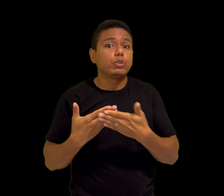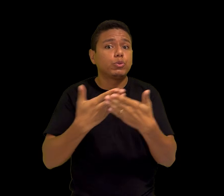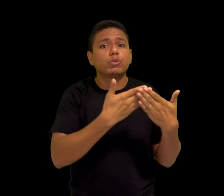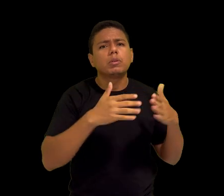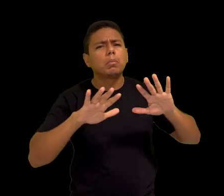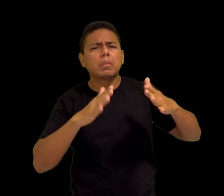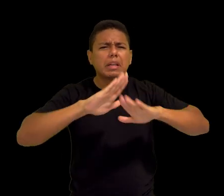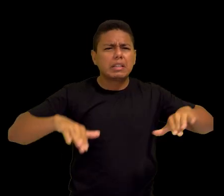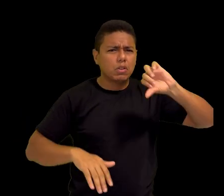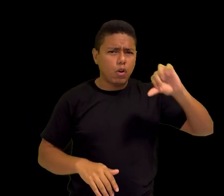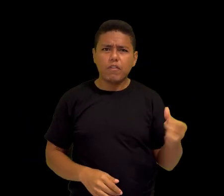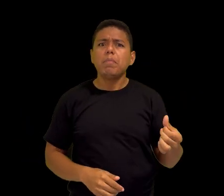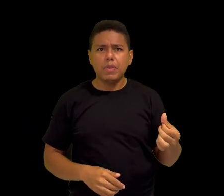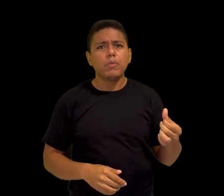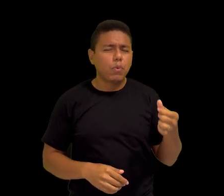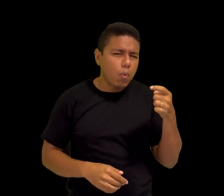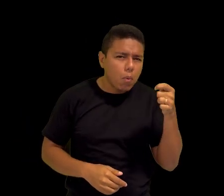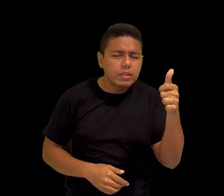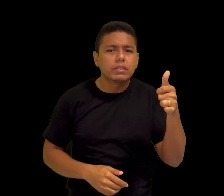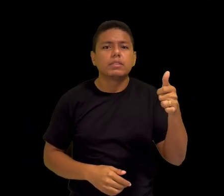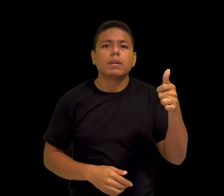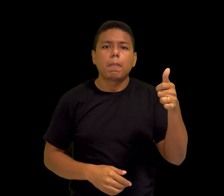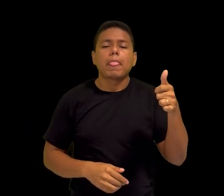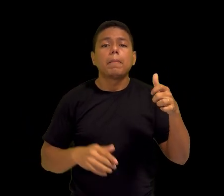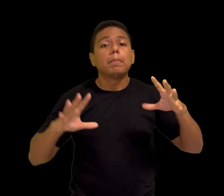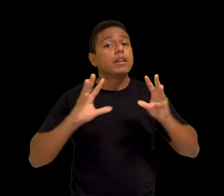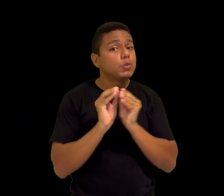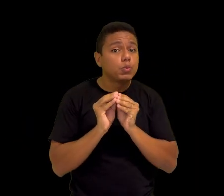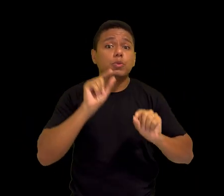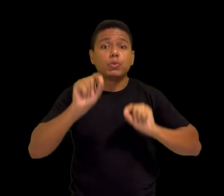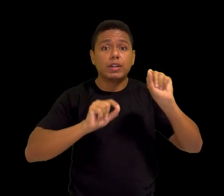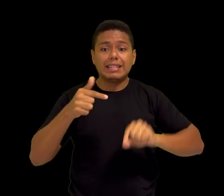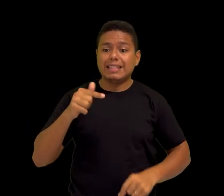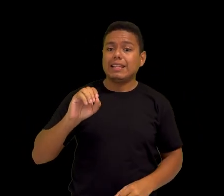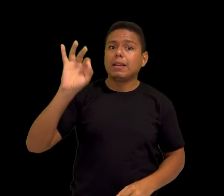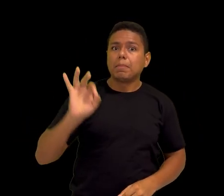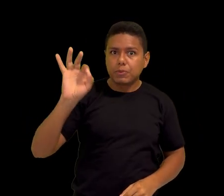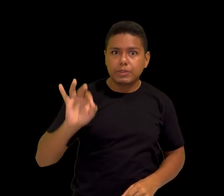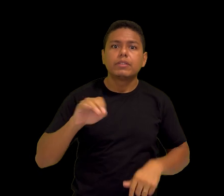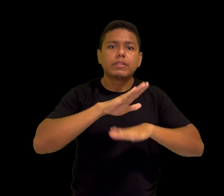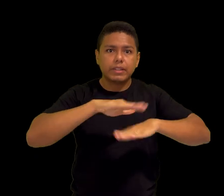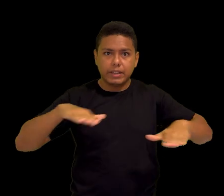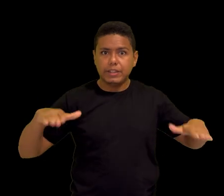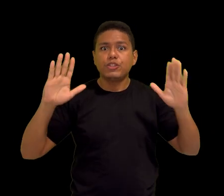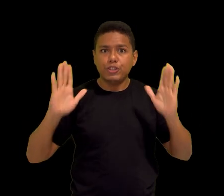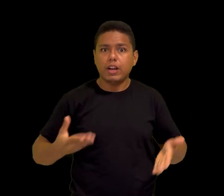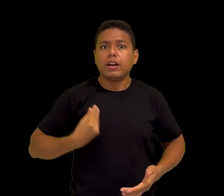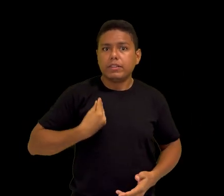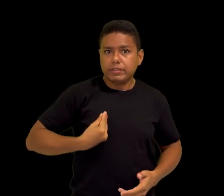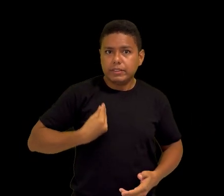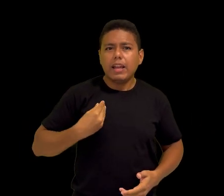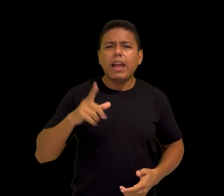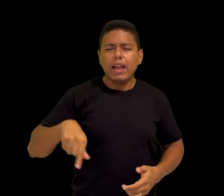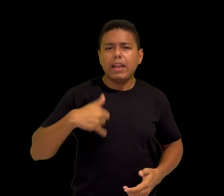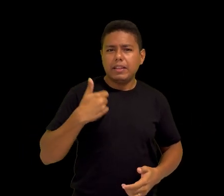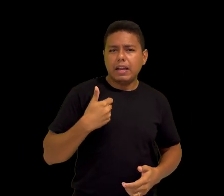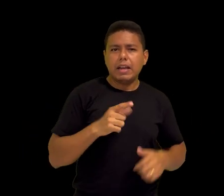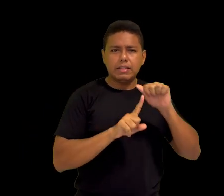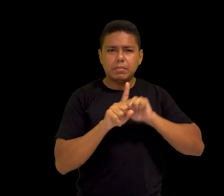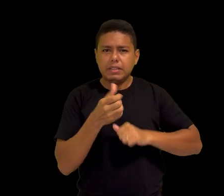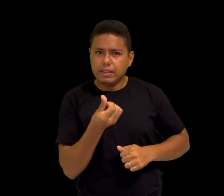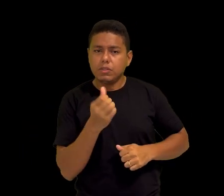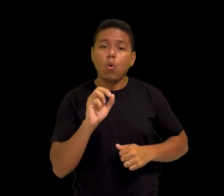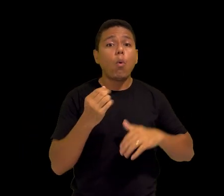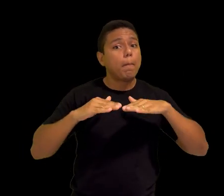9.000 crianças com coleta de sangue, o que representou 70% das crianças elegíveis, que eram as crianças com 6 meses ou mais de